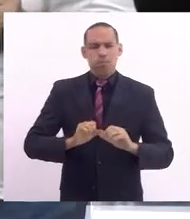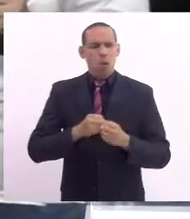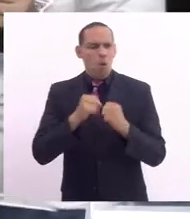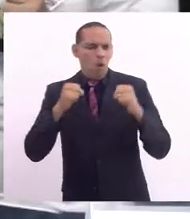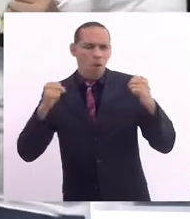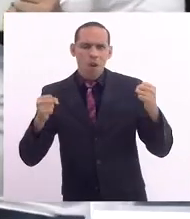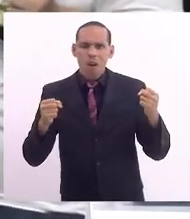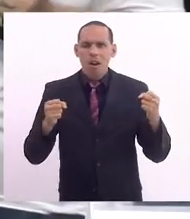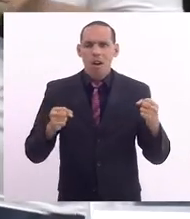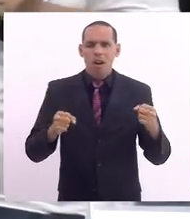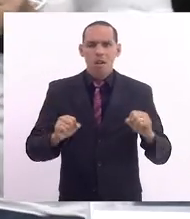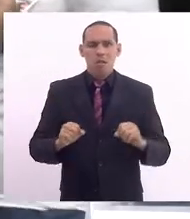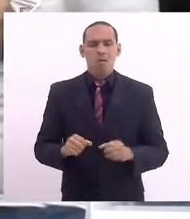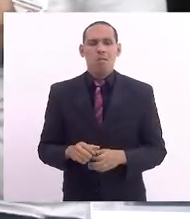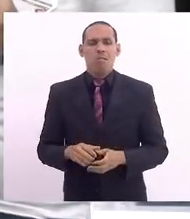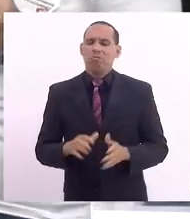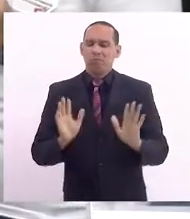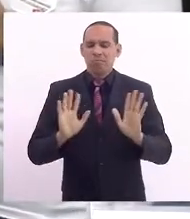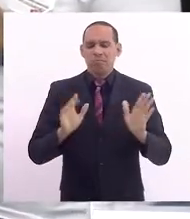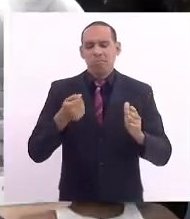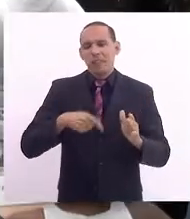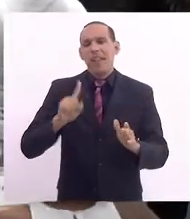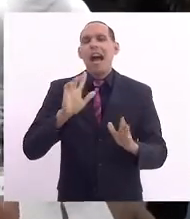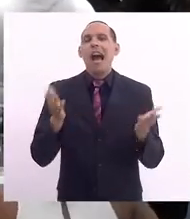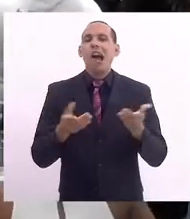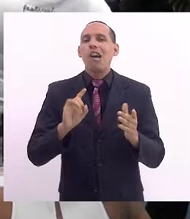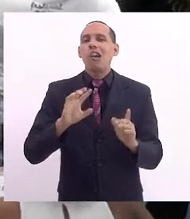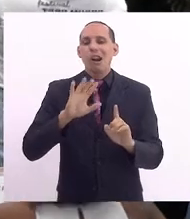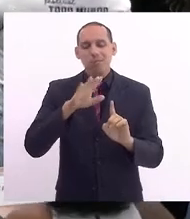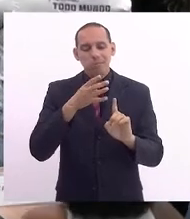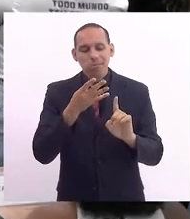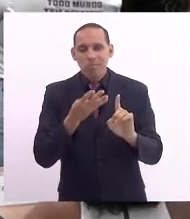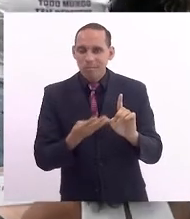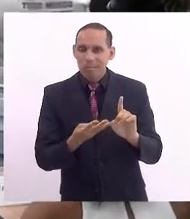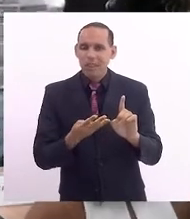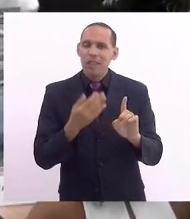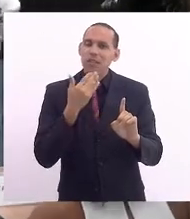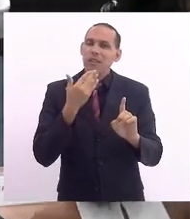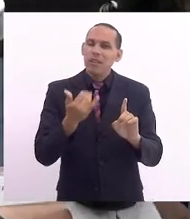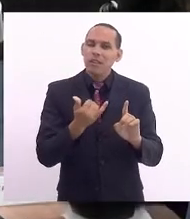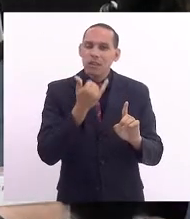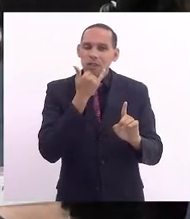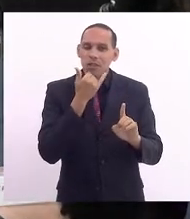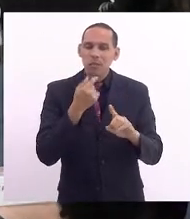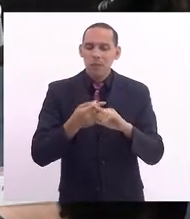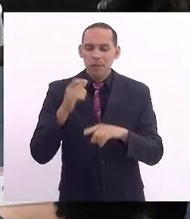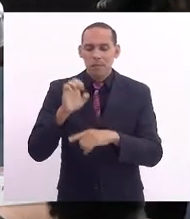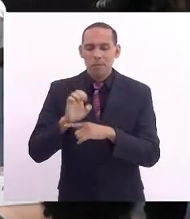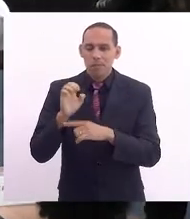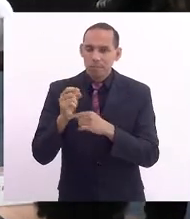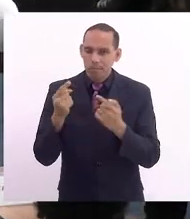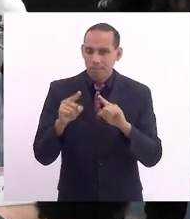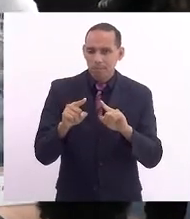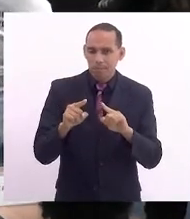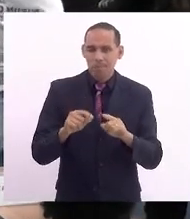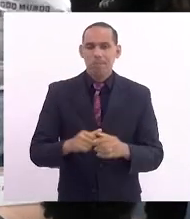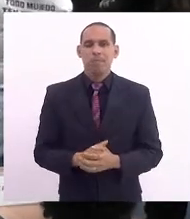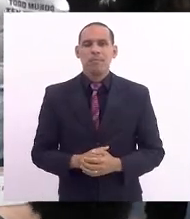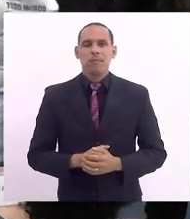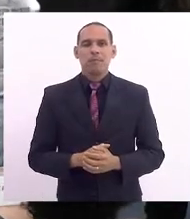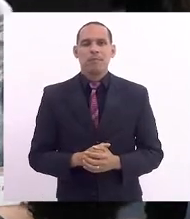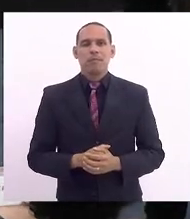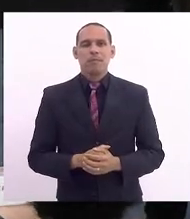apenas prestar solidariedade e homenagem nesse momento e, acima de tudo, pedir desculpas pelo Estado brasileiro.